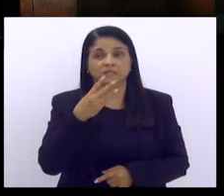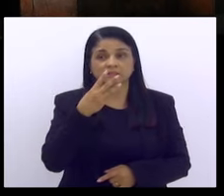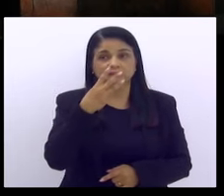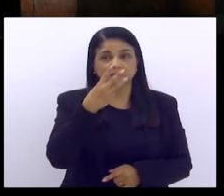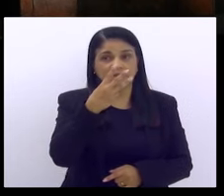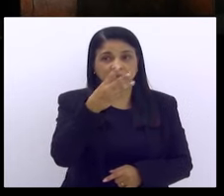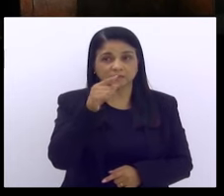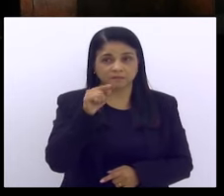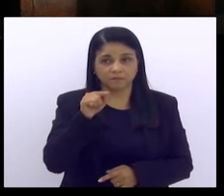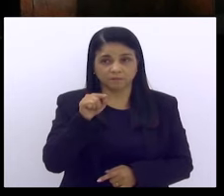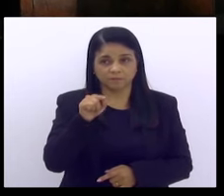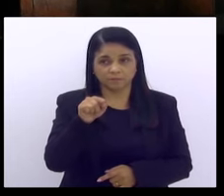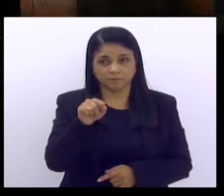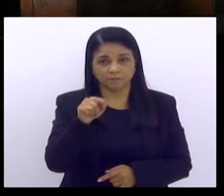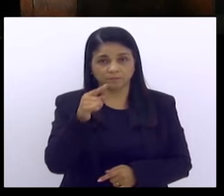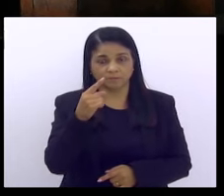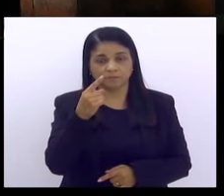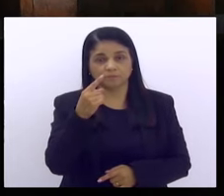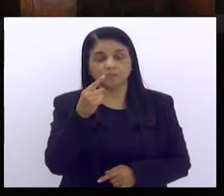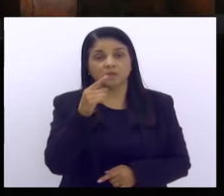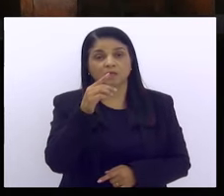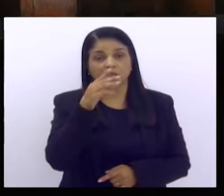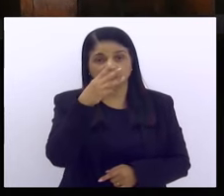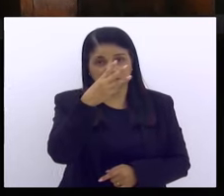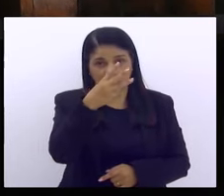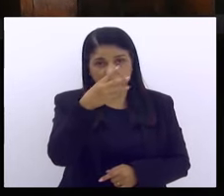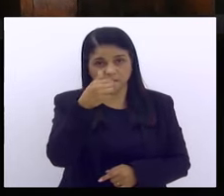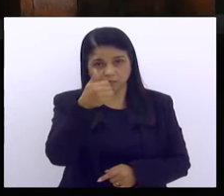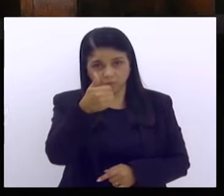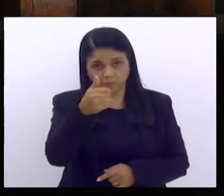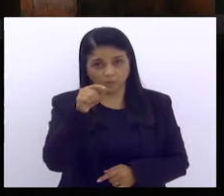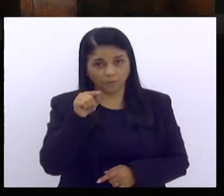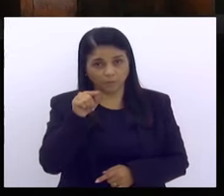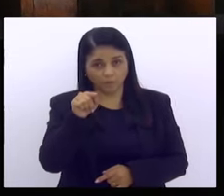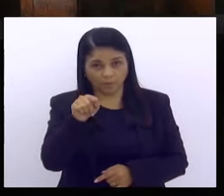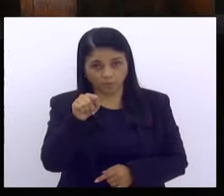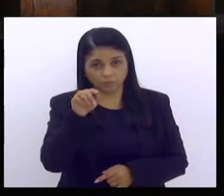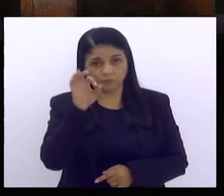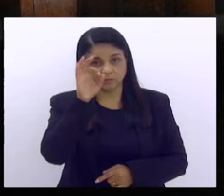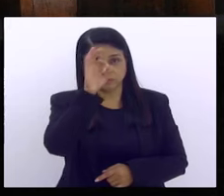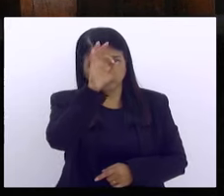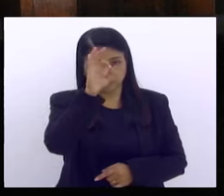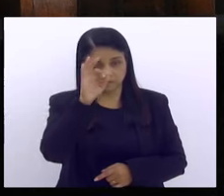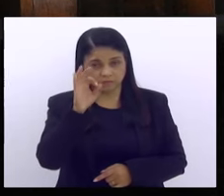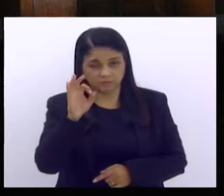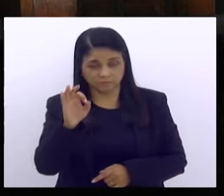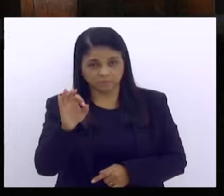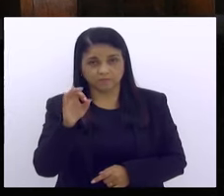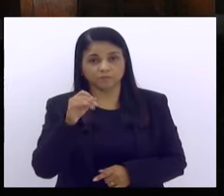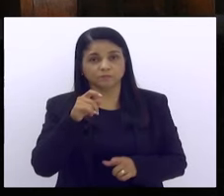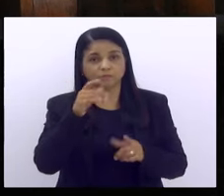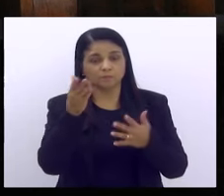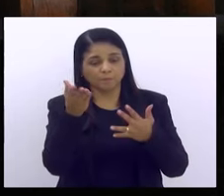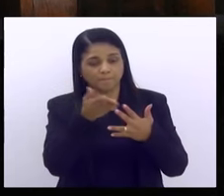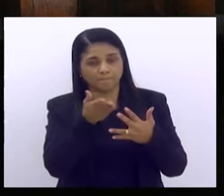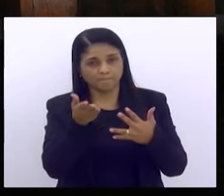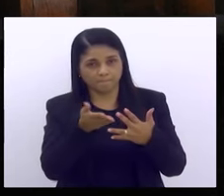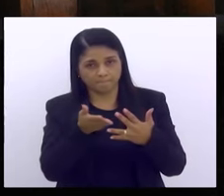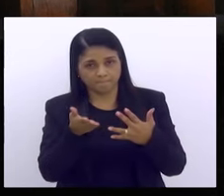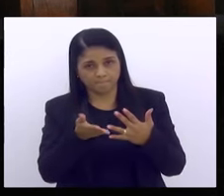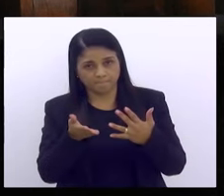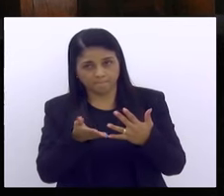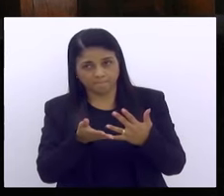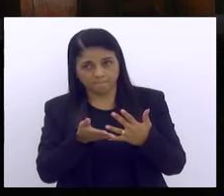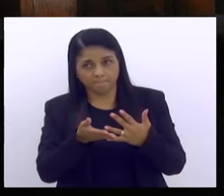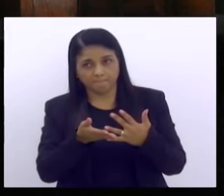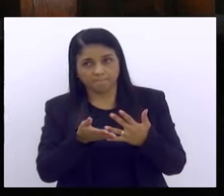pontos percentuais. É sinal que o último parcelamento que fizemos, o